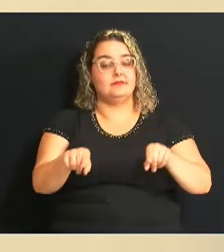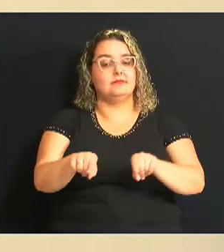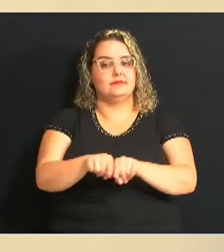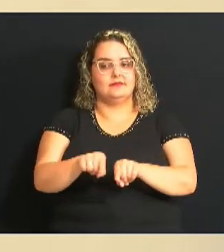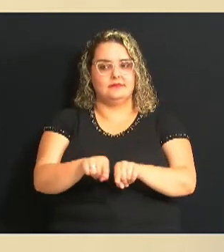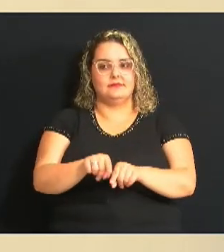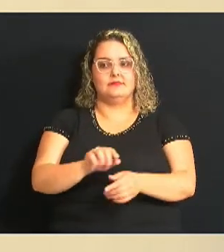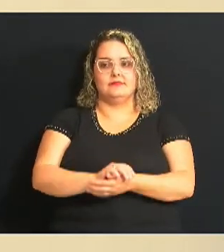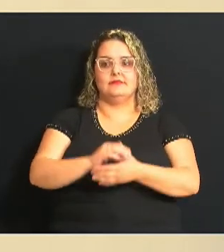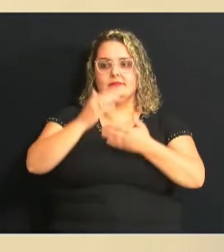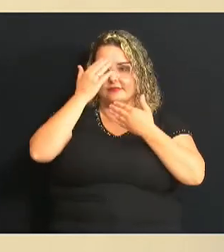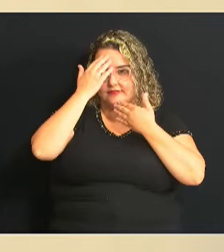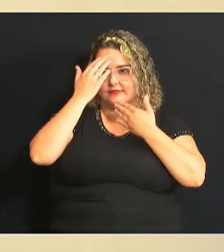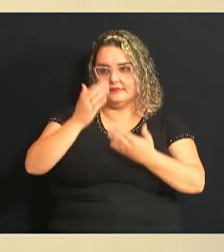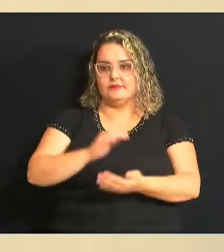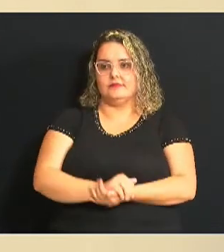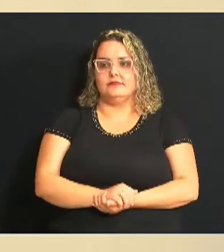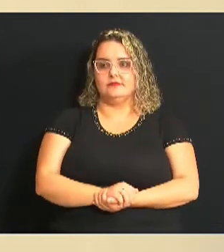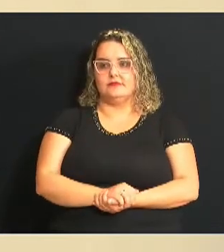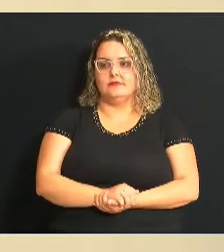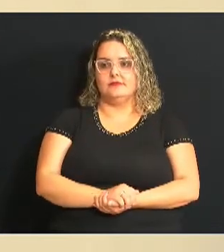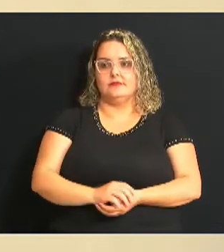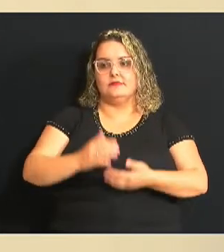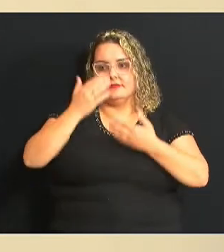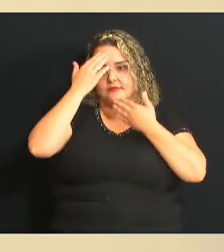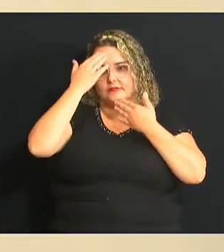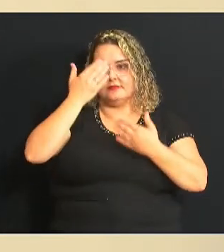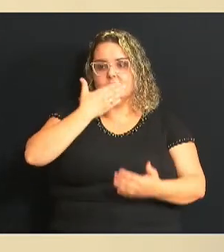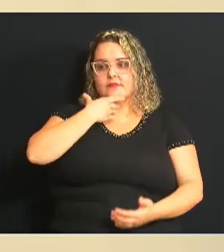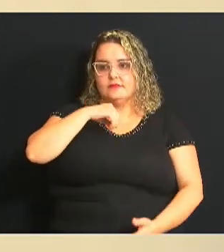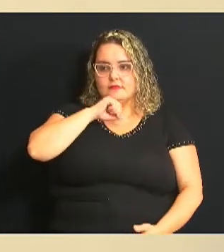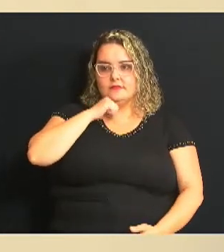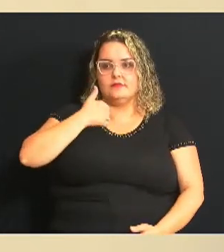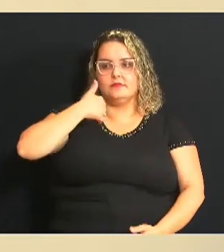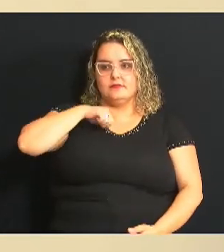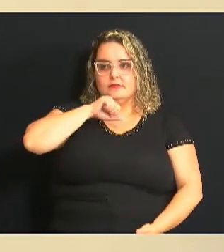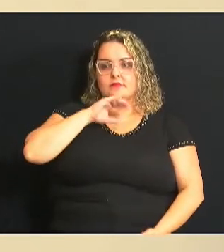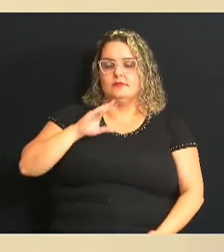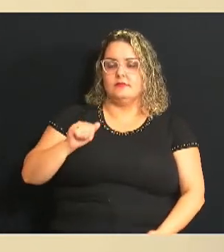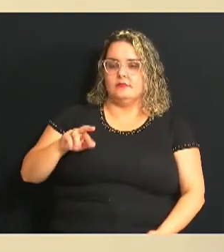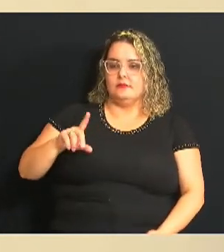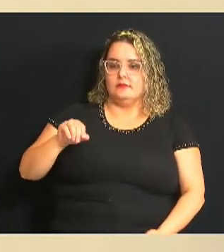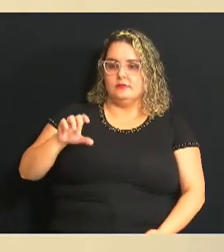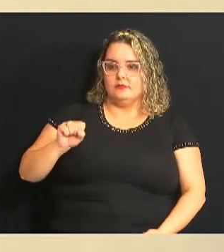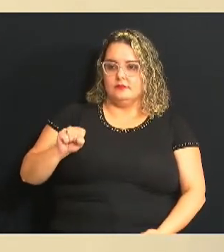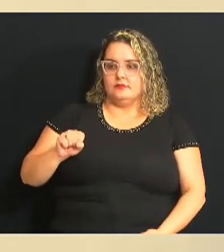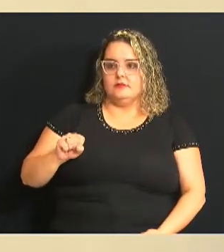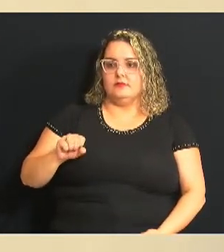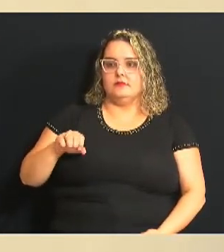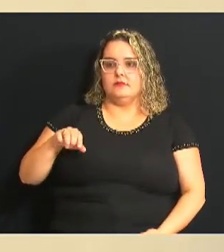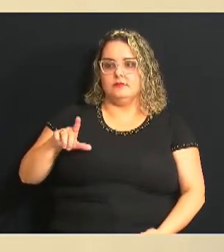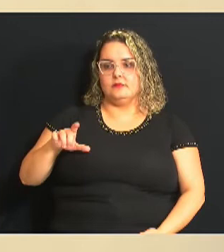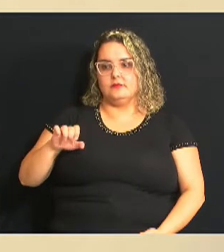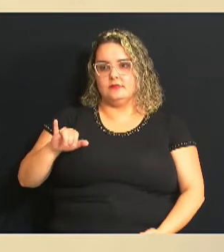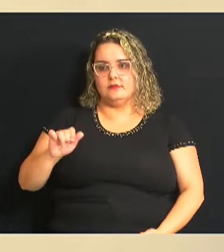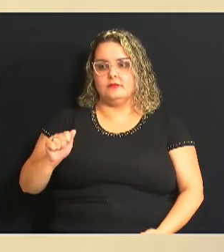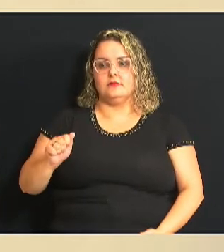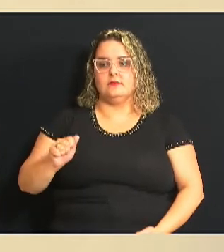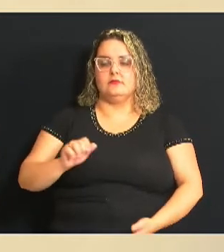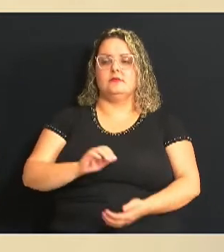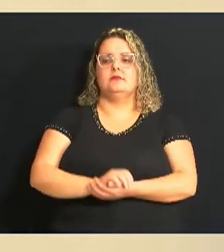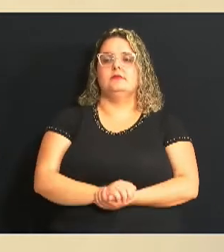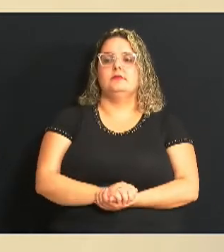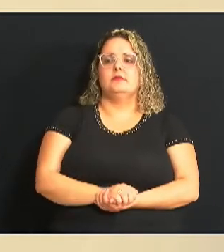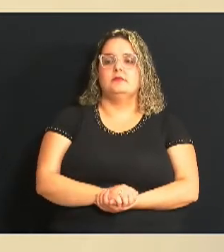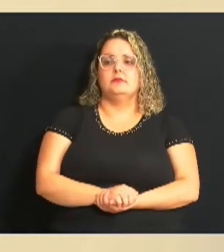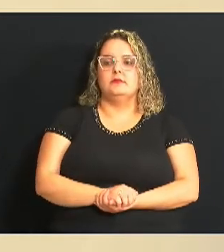sou grato. Então, eu agradeço aos meus pais, Carlos Alberto de Almeida e Leia Azevedo de Castro,